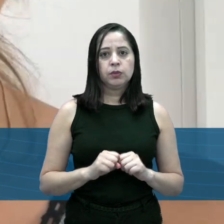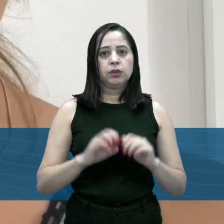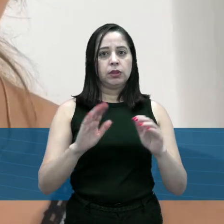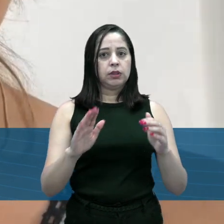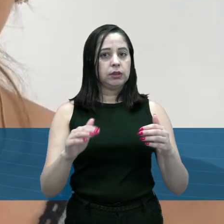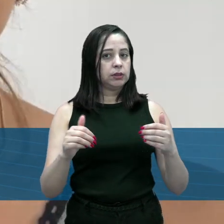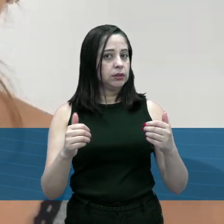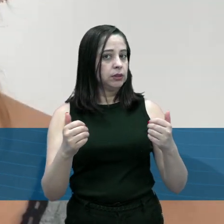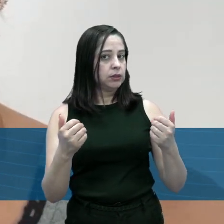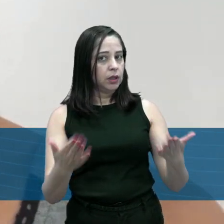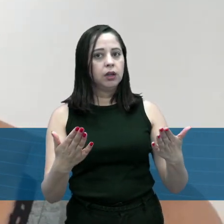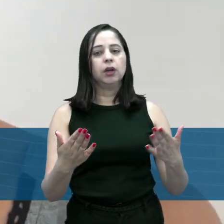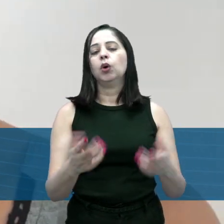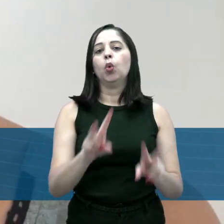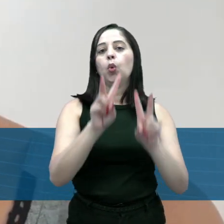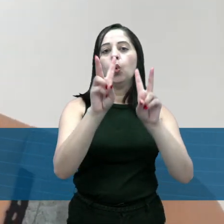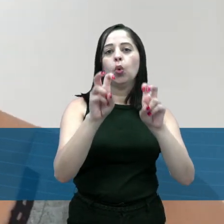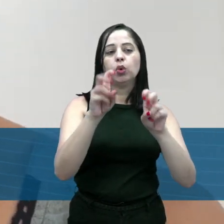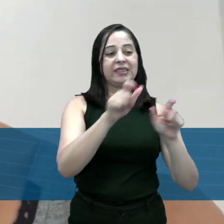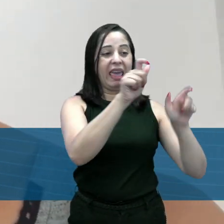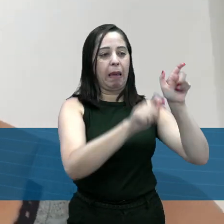a questão de refúgio ou dos